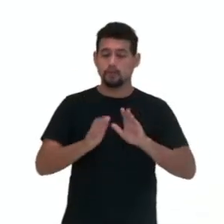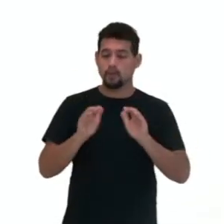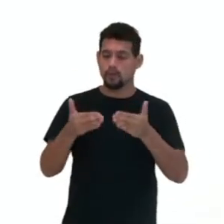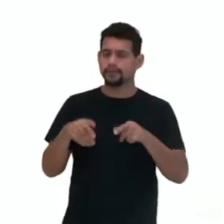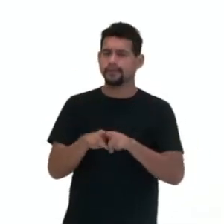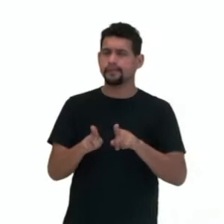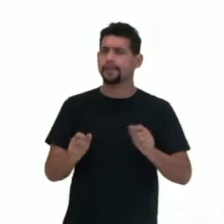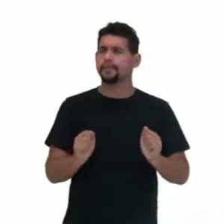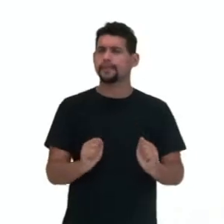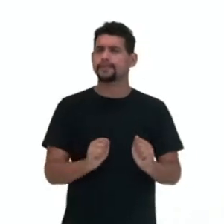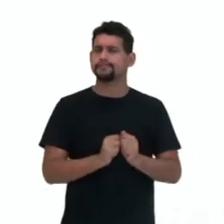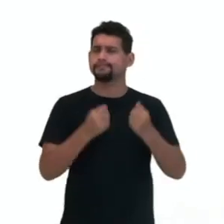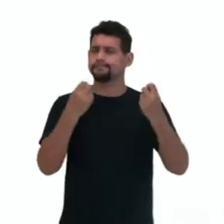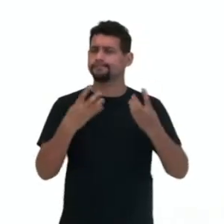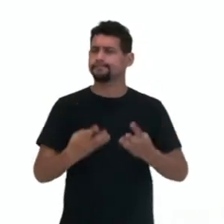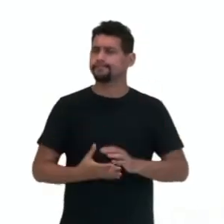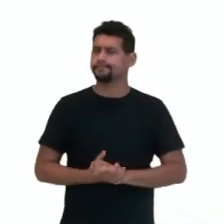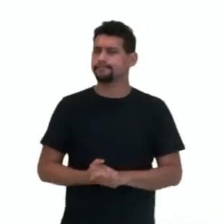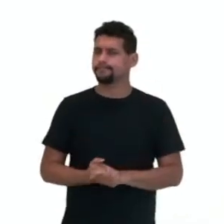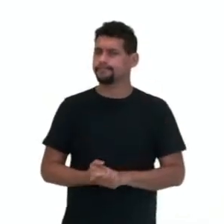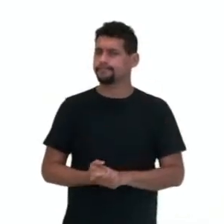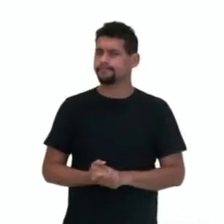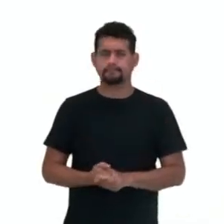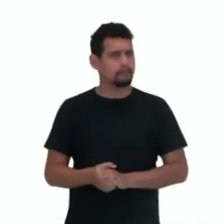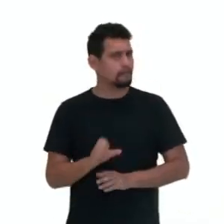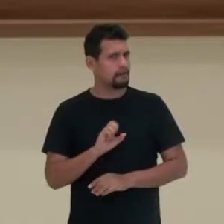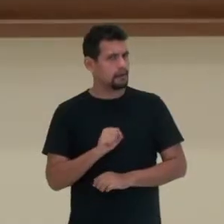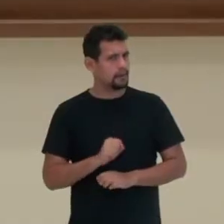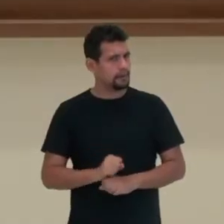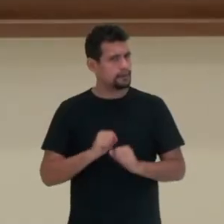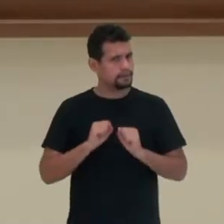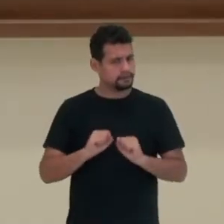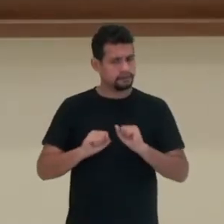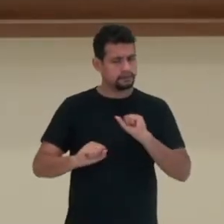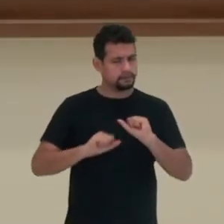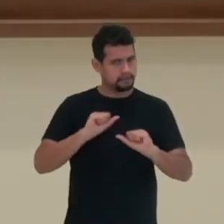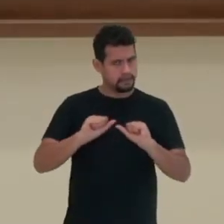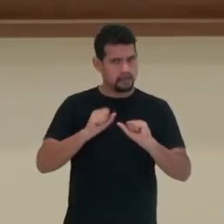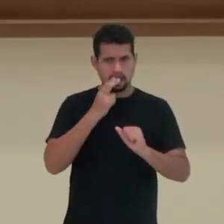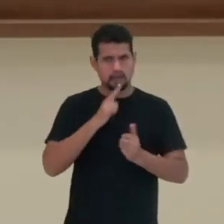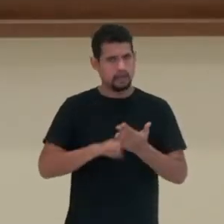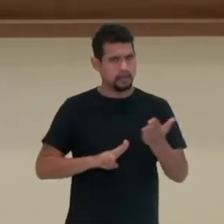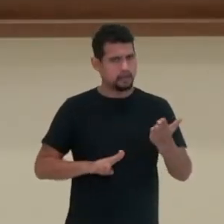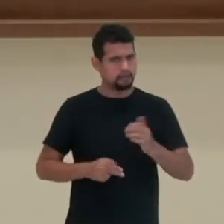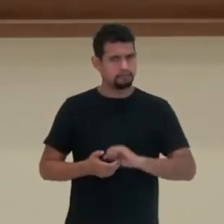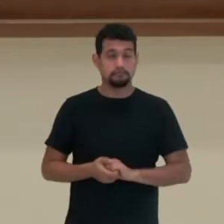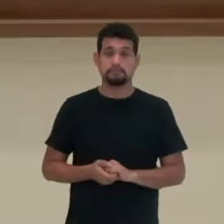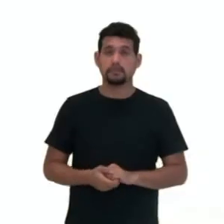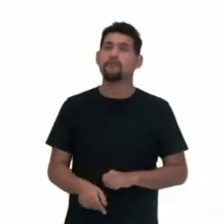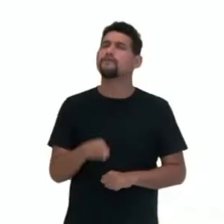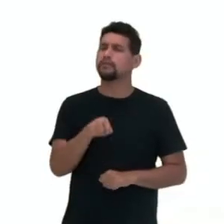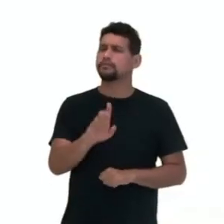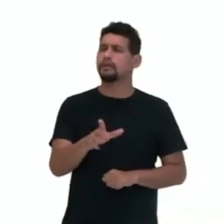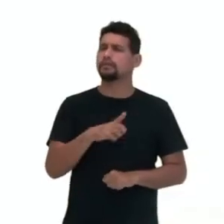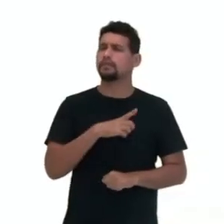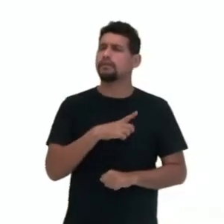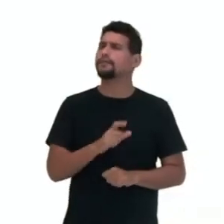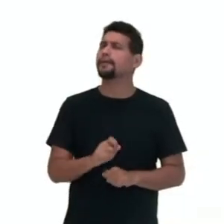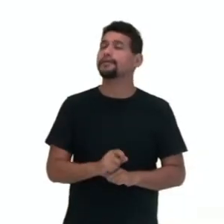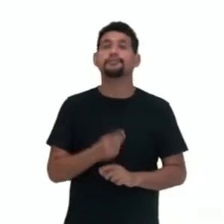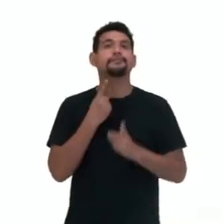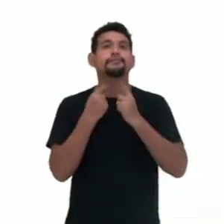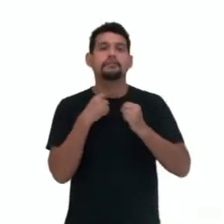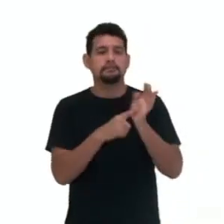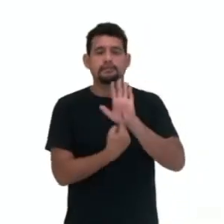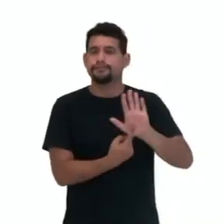podem ser manifestados? Será que dá para manifestar através de uma carta? Você já teve vontade de demonstrar